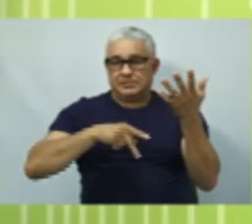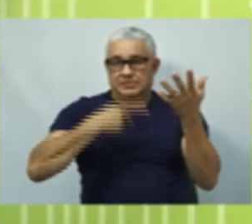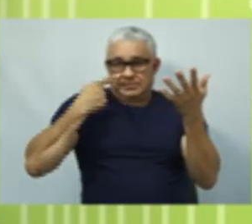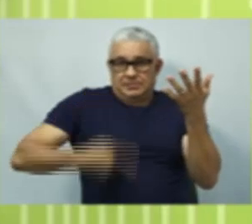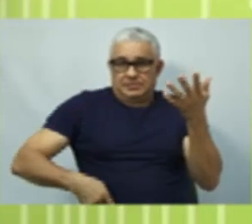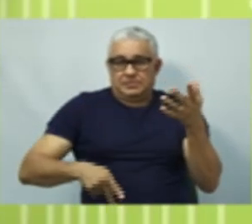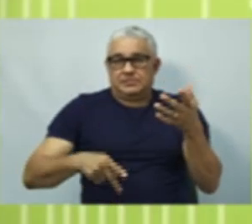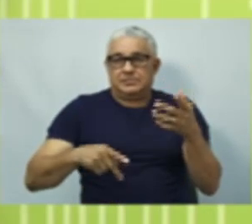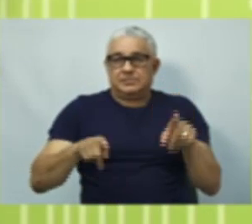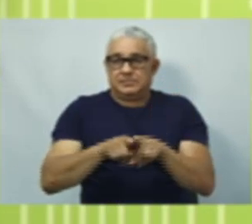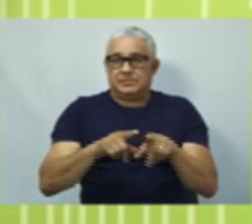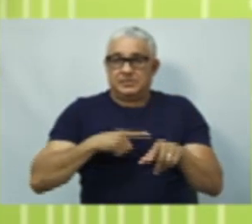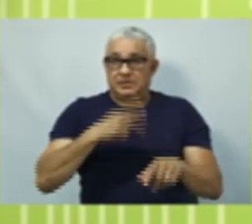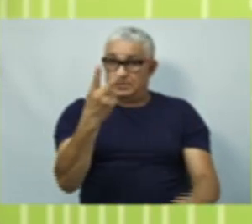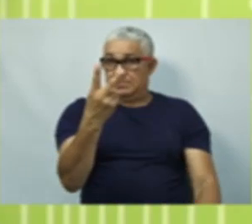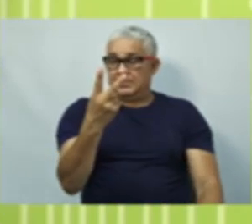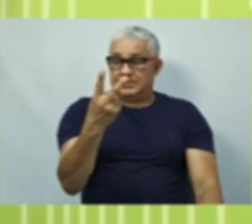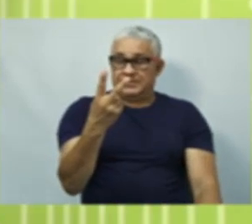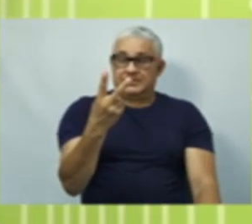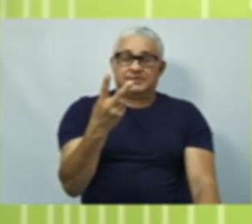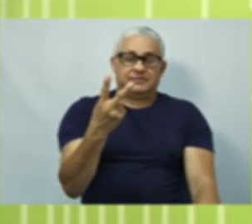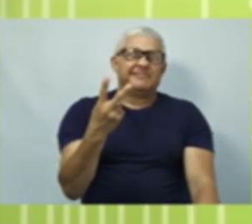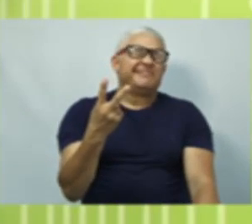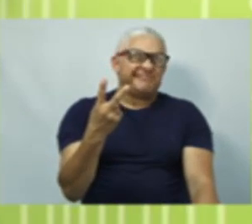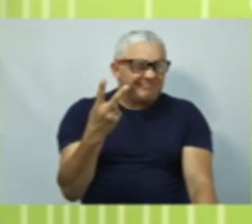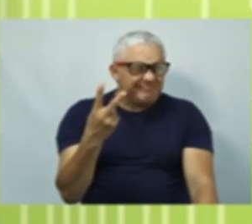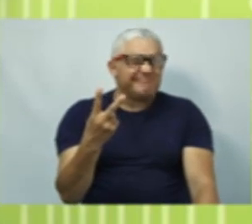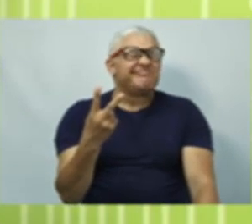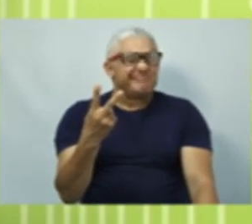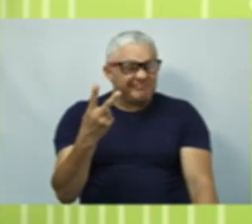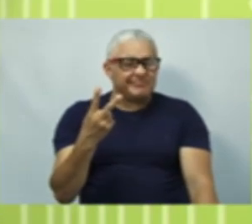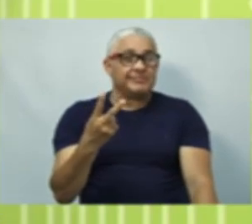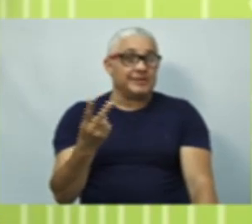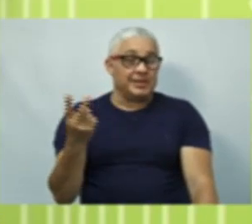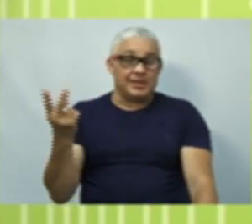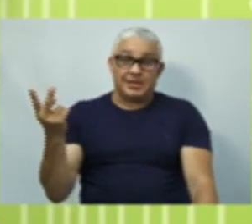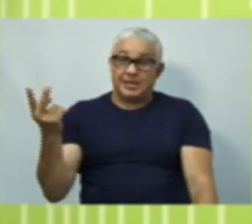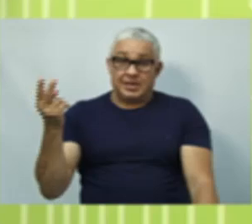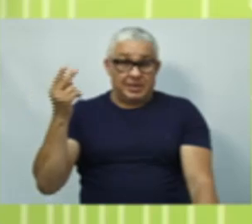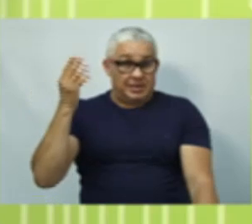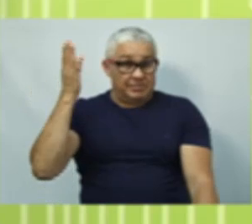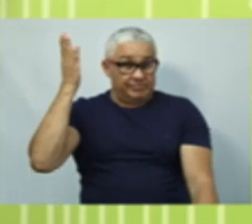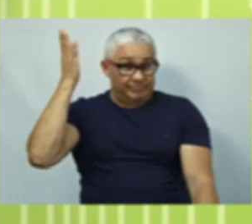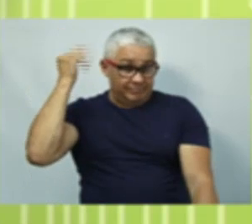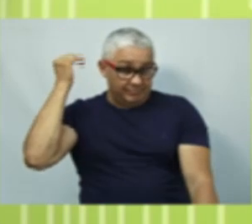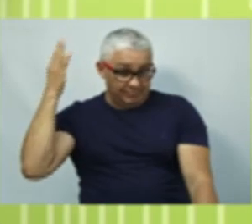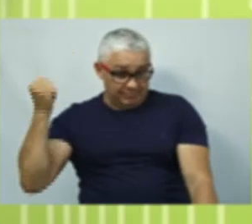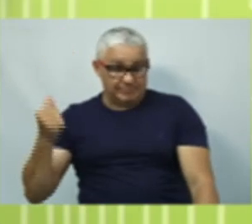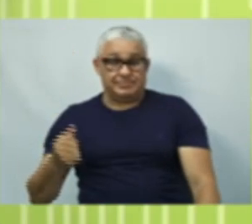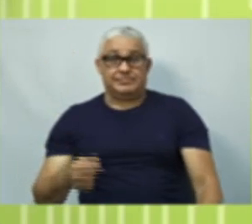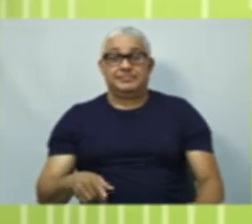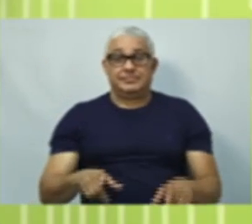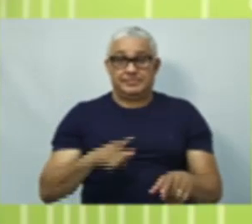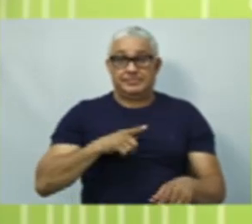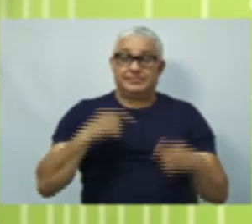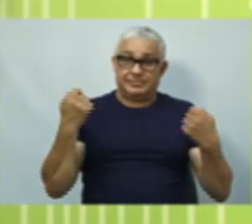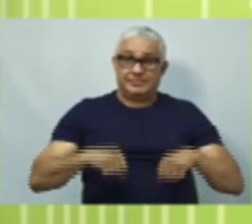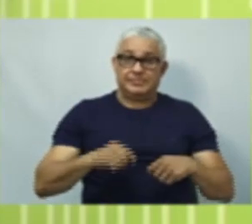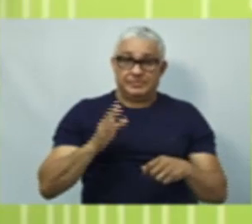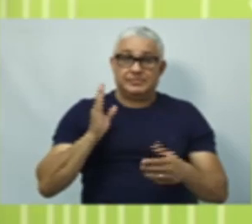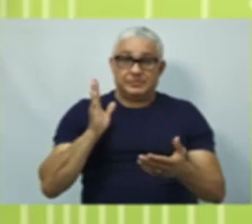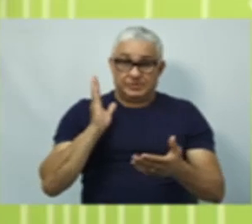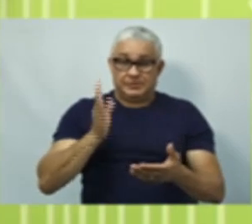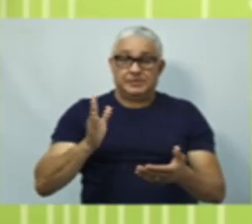teve duas aí que têm se popularizado aí e tem se tornado uma necessidade. Já ouvi